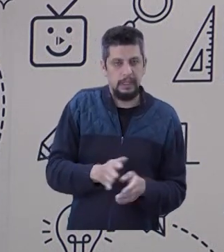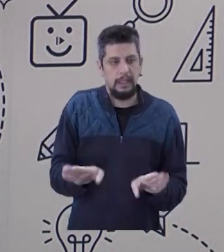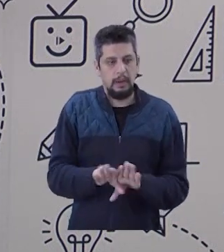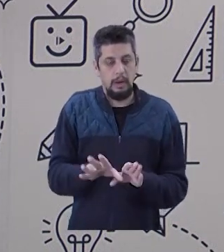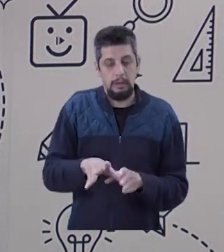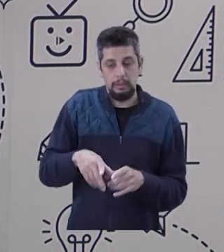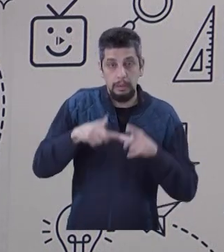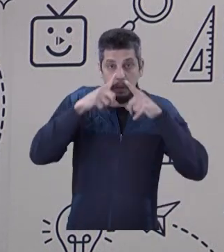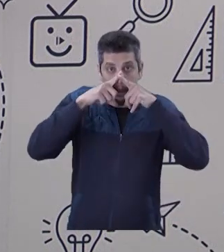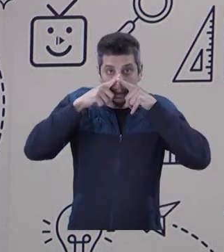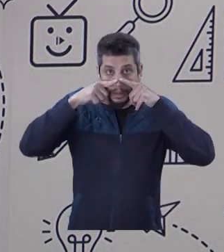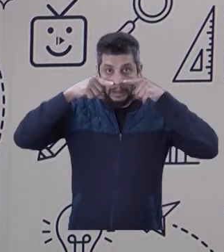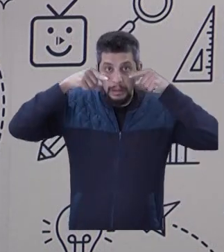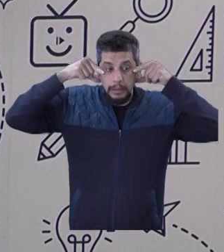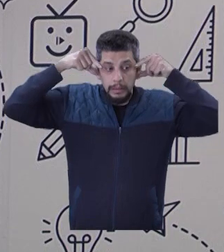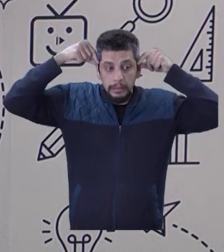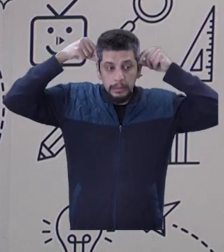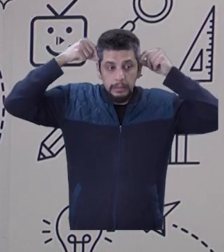vocês hoje.